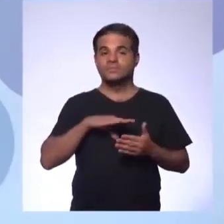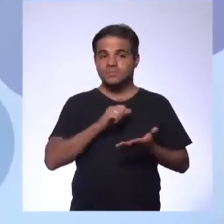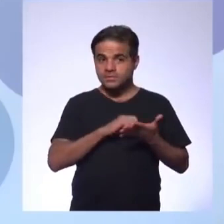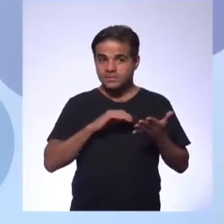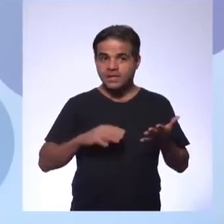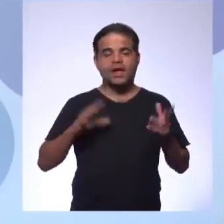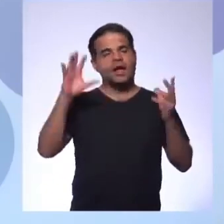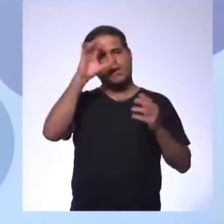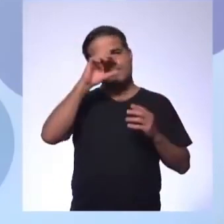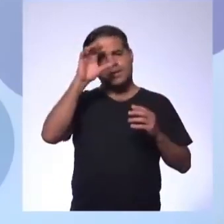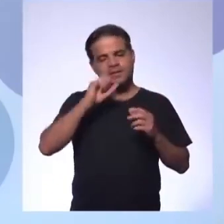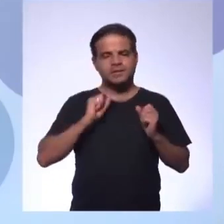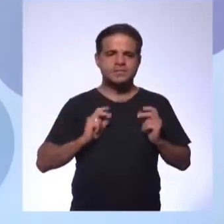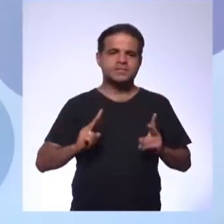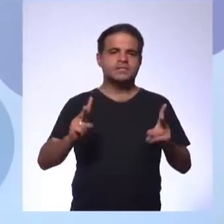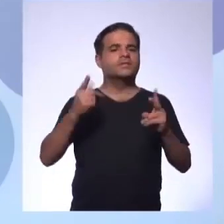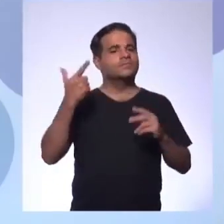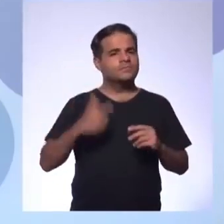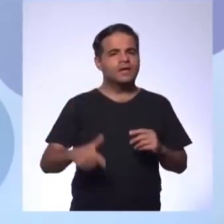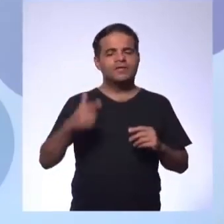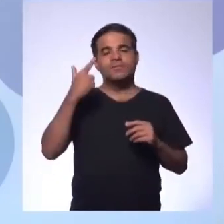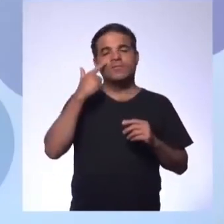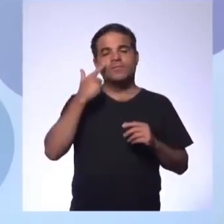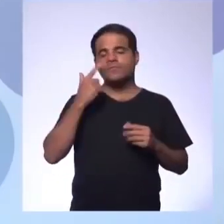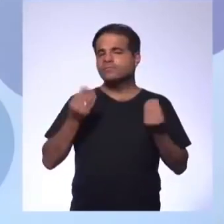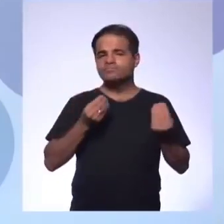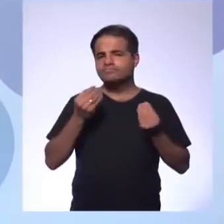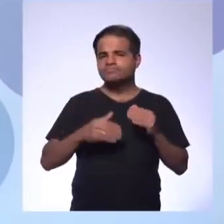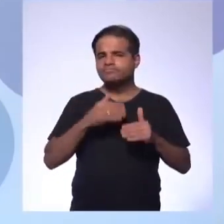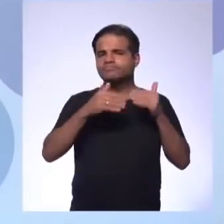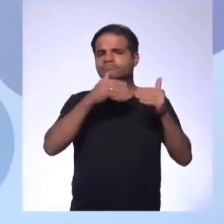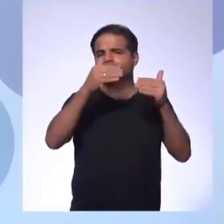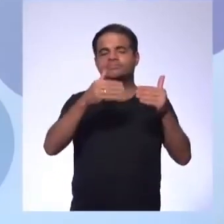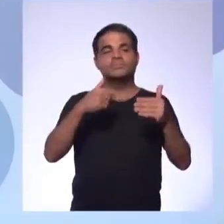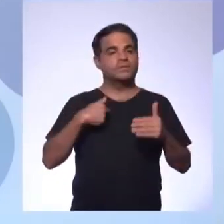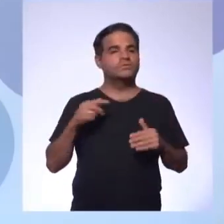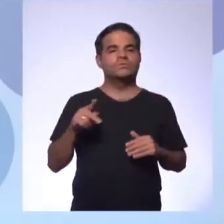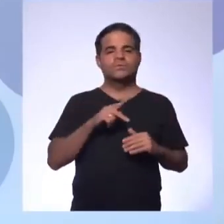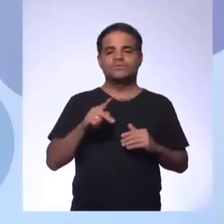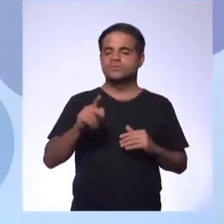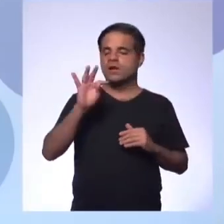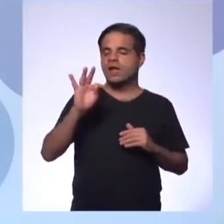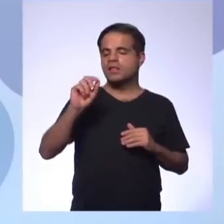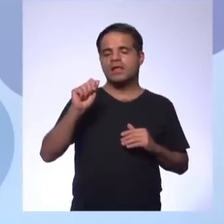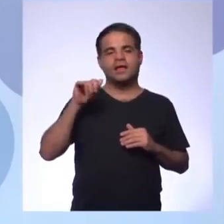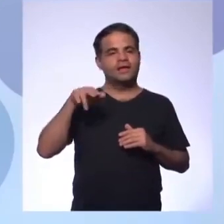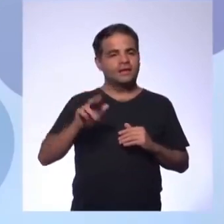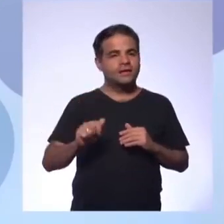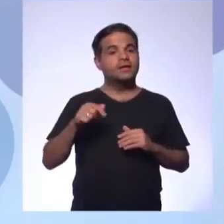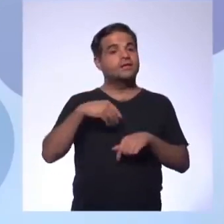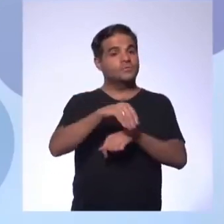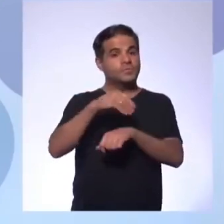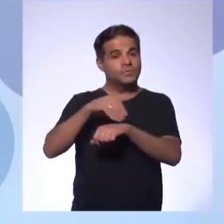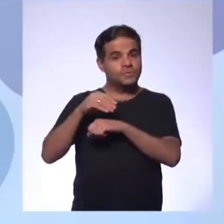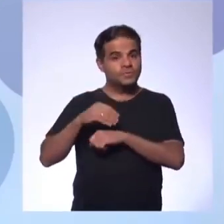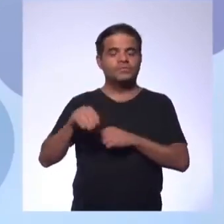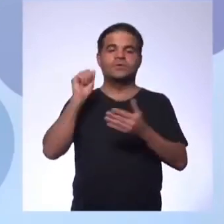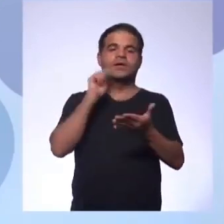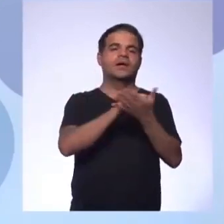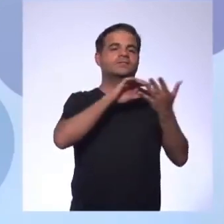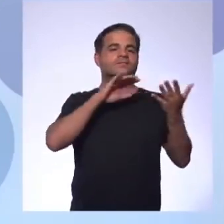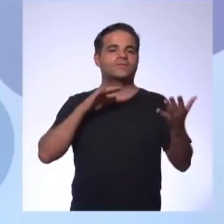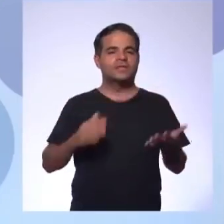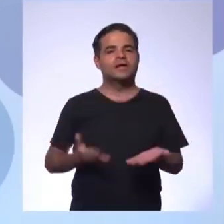Aprender Sempre. E mais nós veremos como será feito esse processo. Eu sou a professora Tayana, estarei aqui mediando as